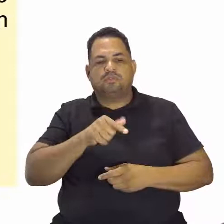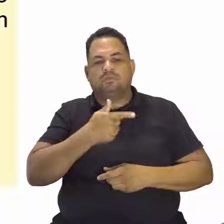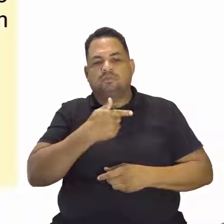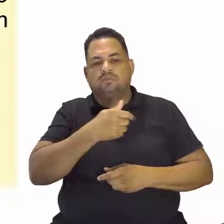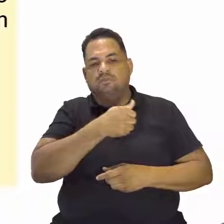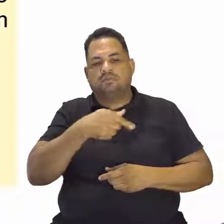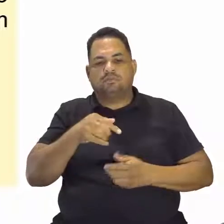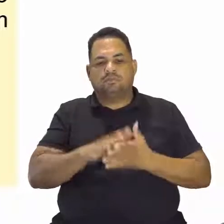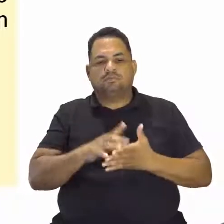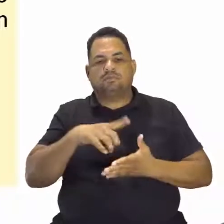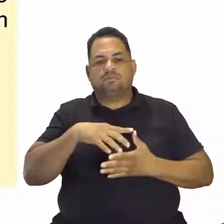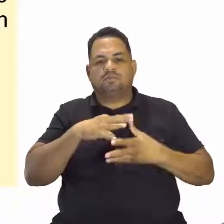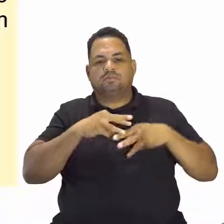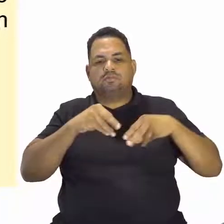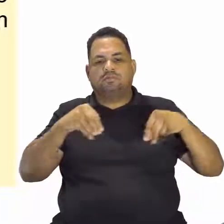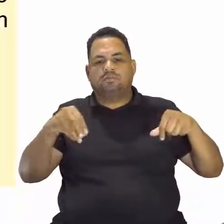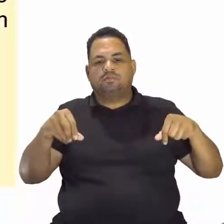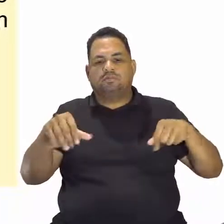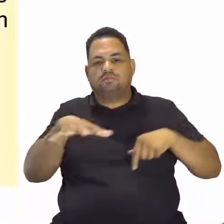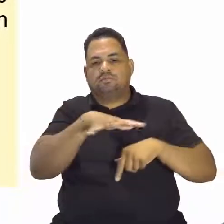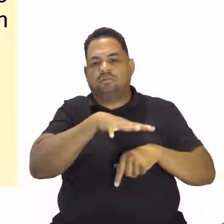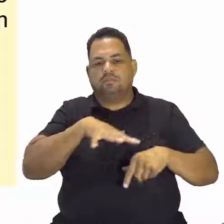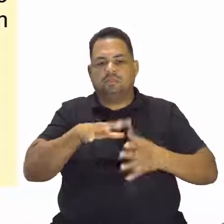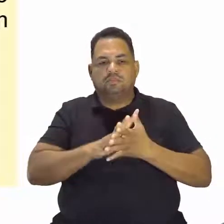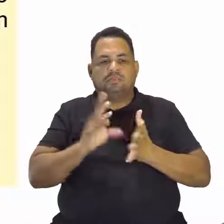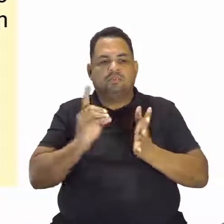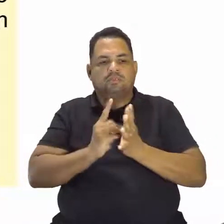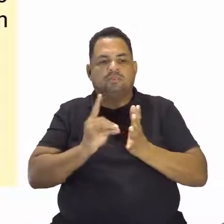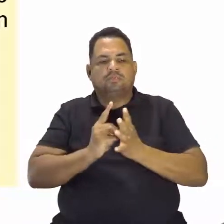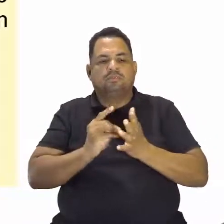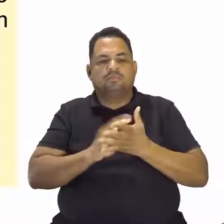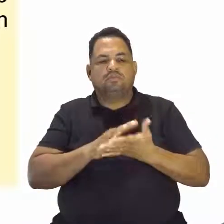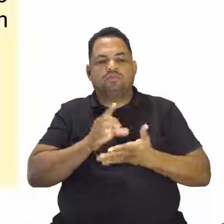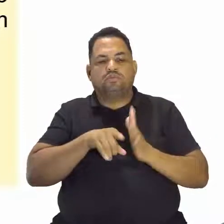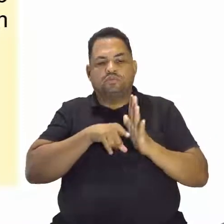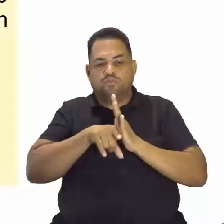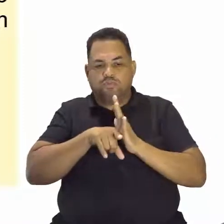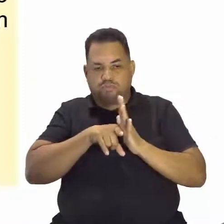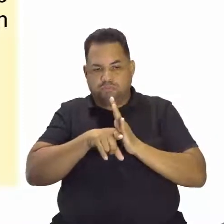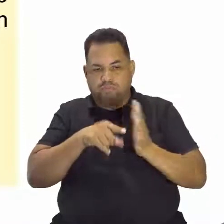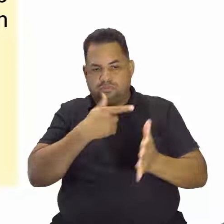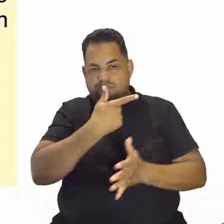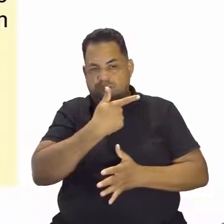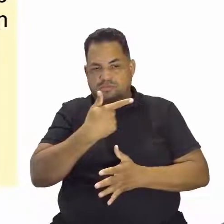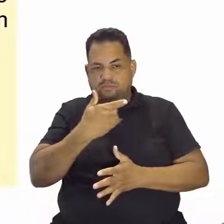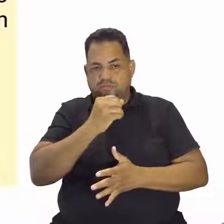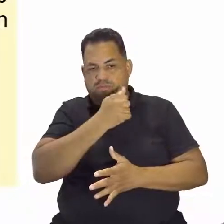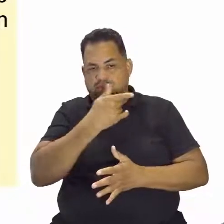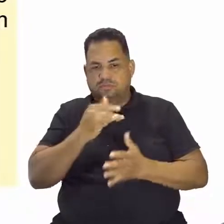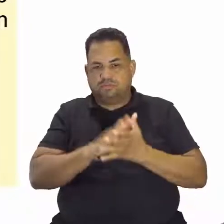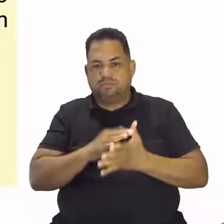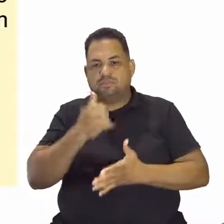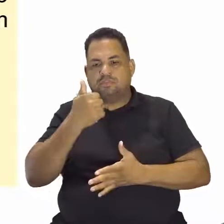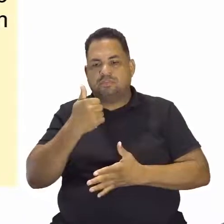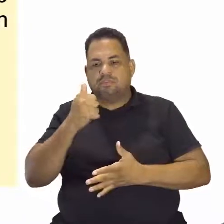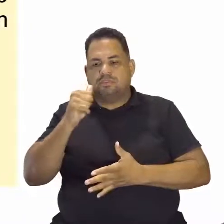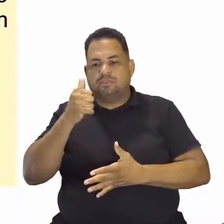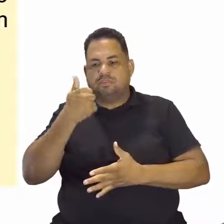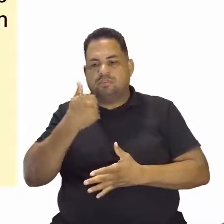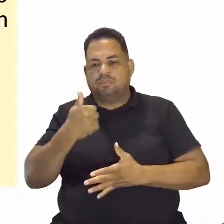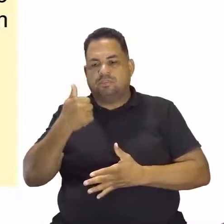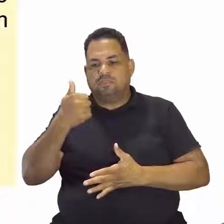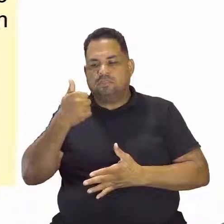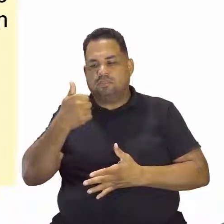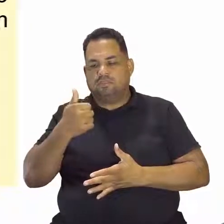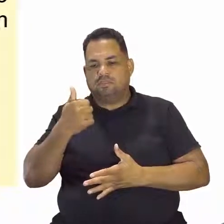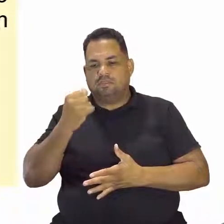9.217 estão em terras indígenas, segundo o censo de 2010 do Instituto Brasileiro de Geografia e Estatística do IBGE. Esse censo é o